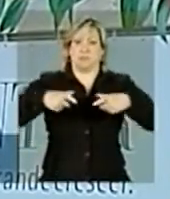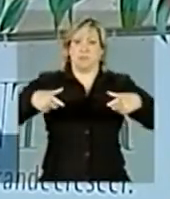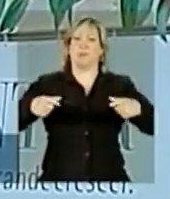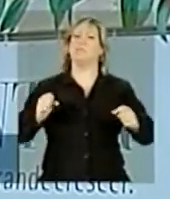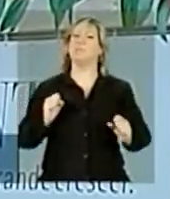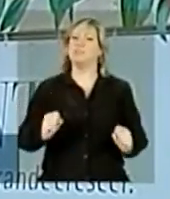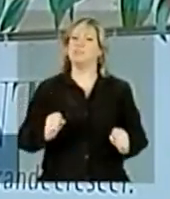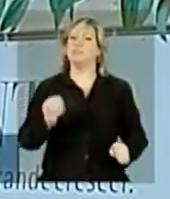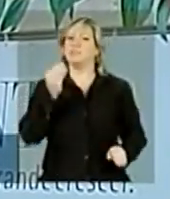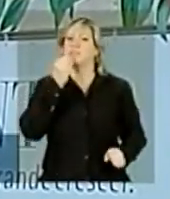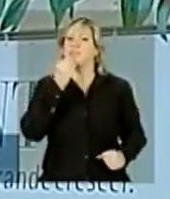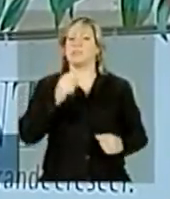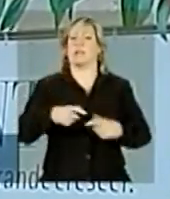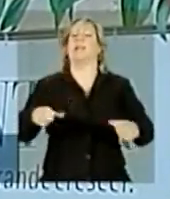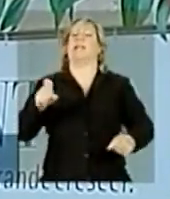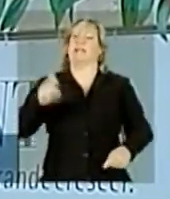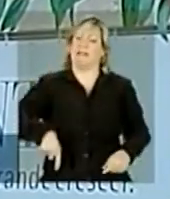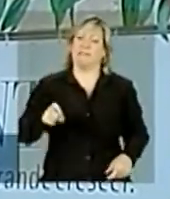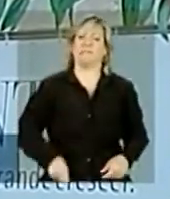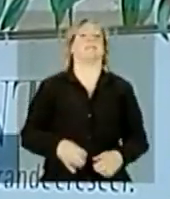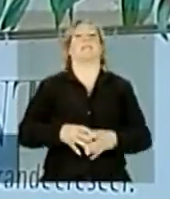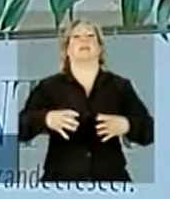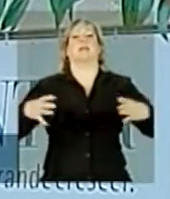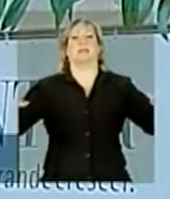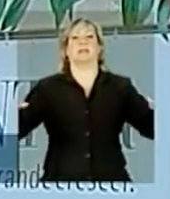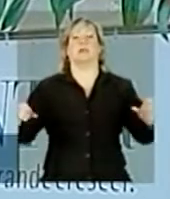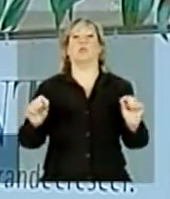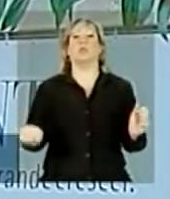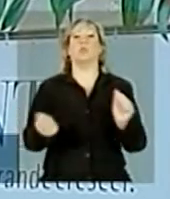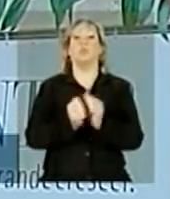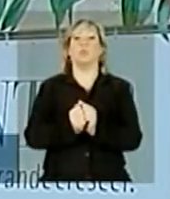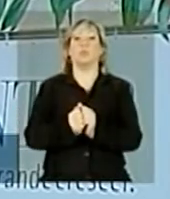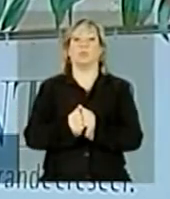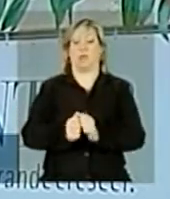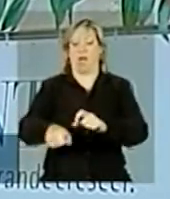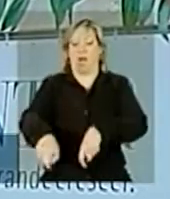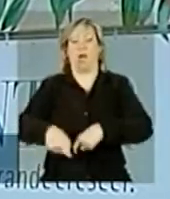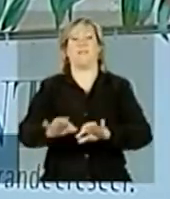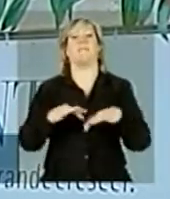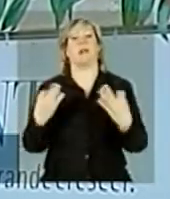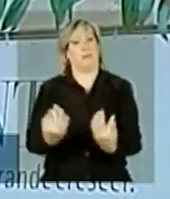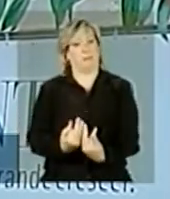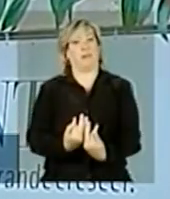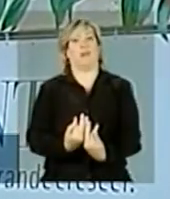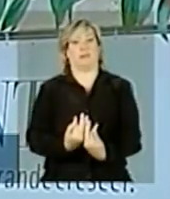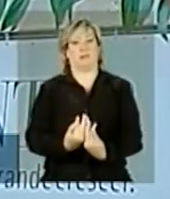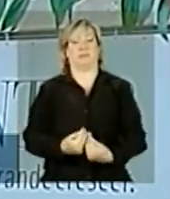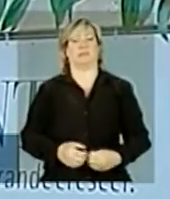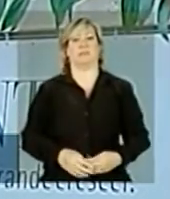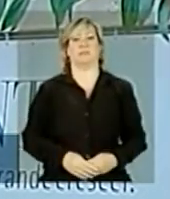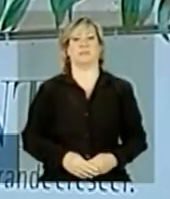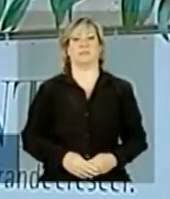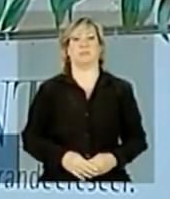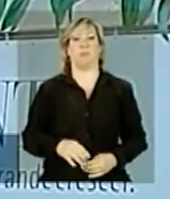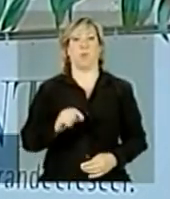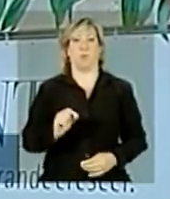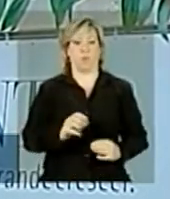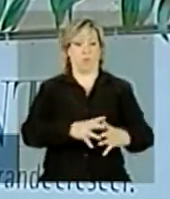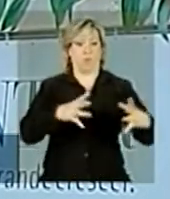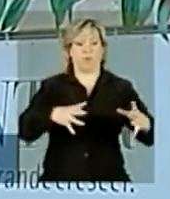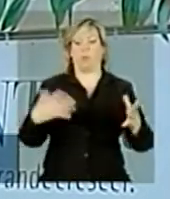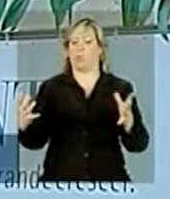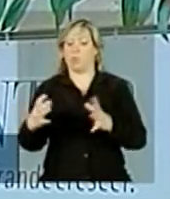podia crescer, devia crescer, juntamente com a agricultura familiar. E que um e